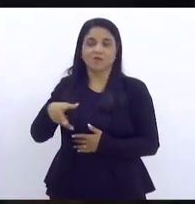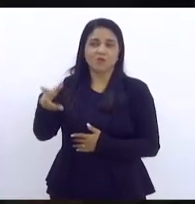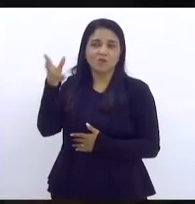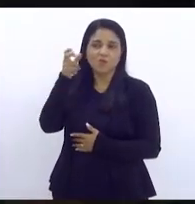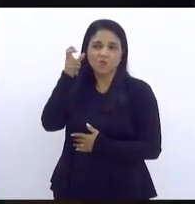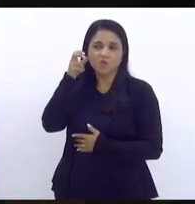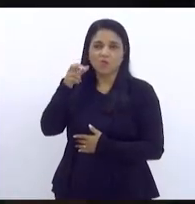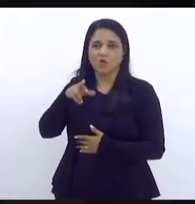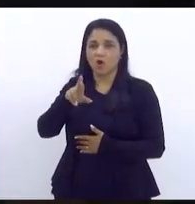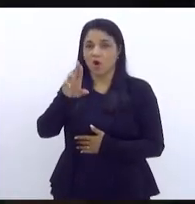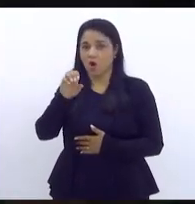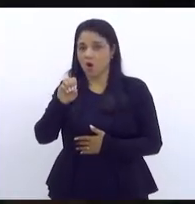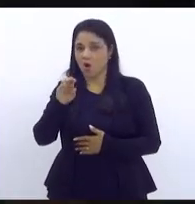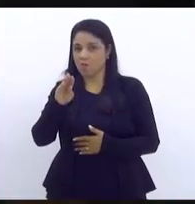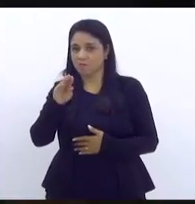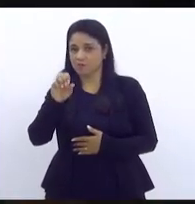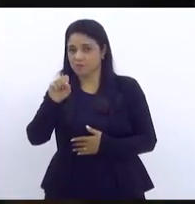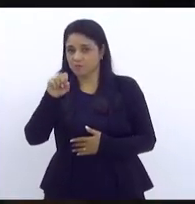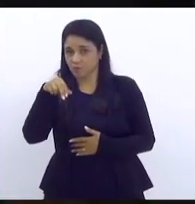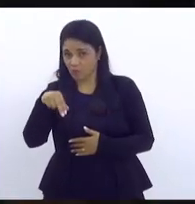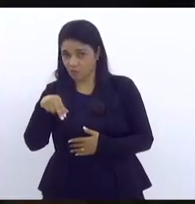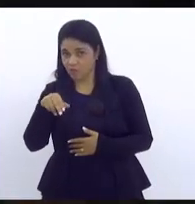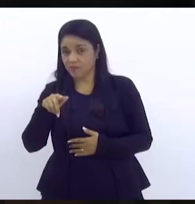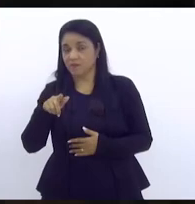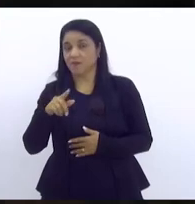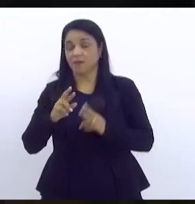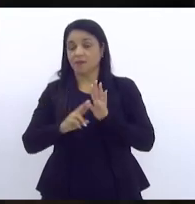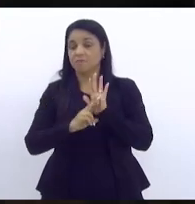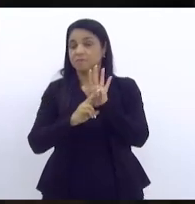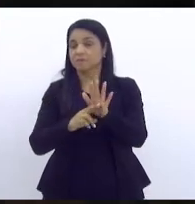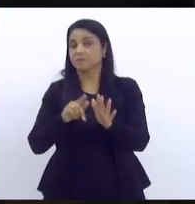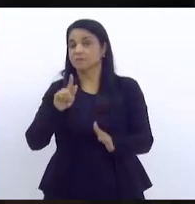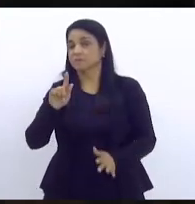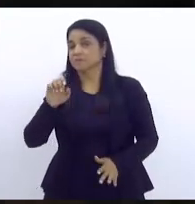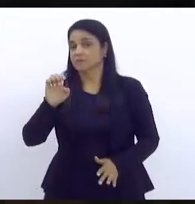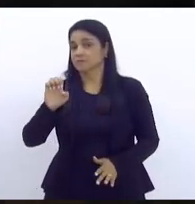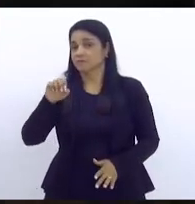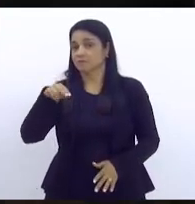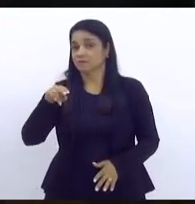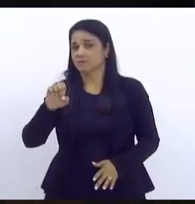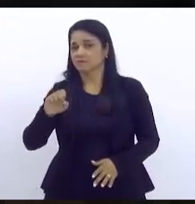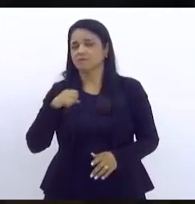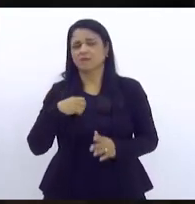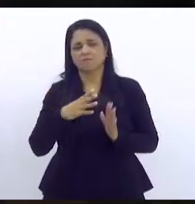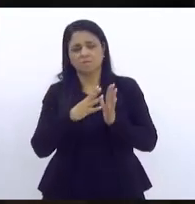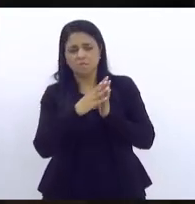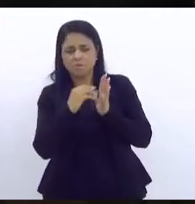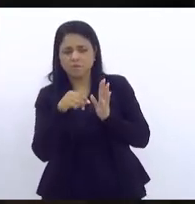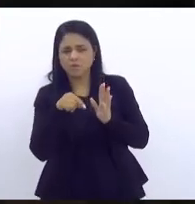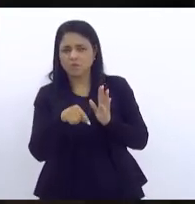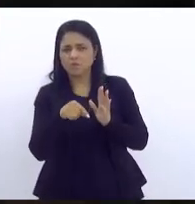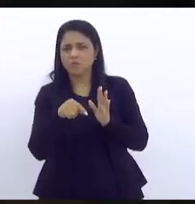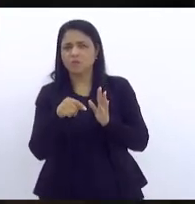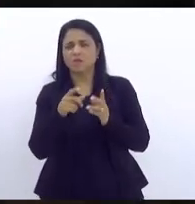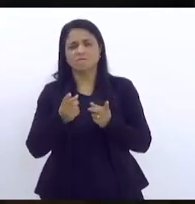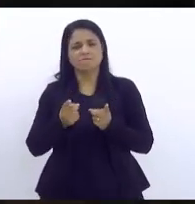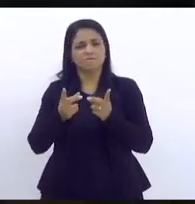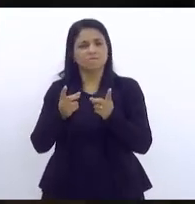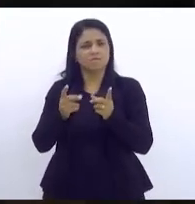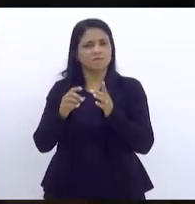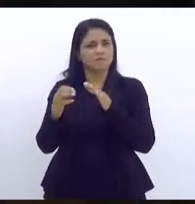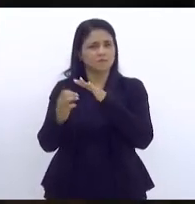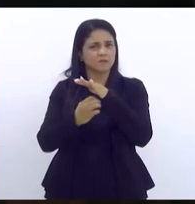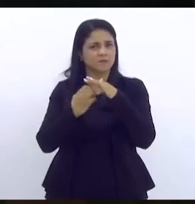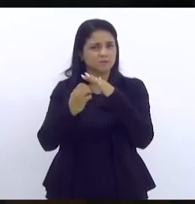a gente eh começa a se questionar sobre o que estava previsto na modelagem de privatização já ouvimos